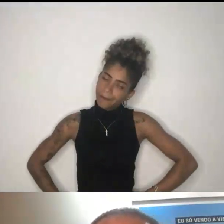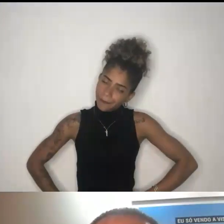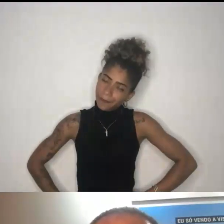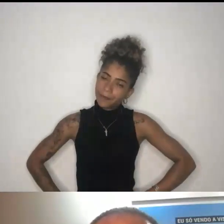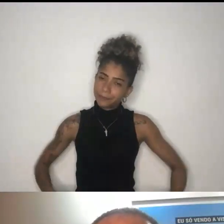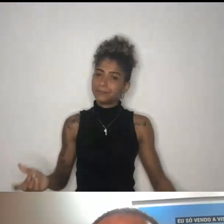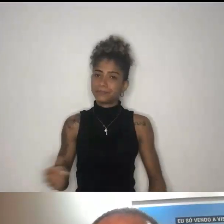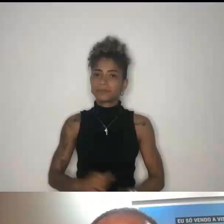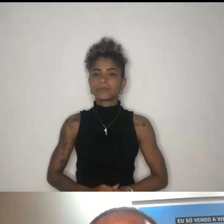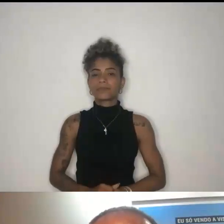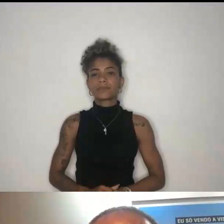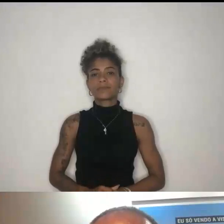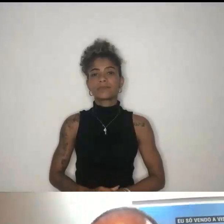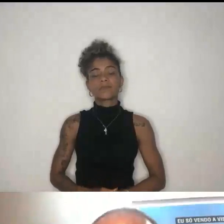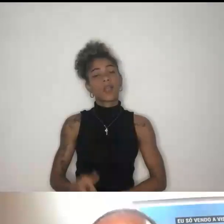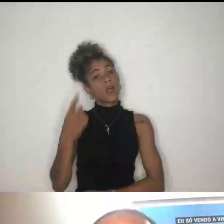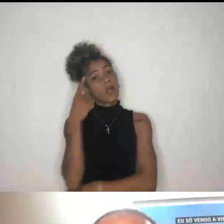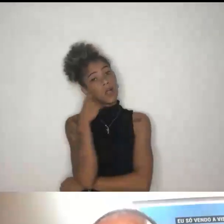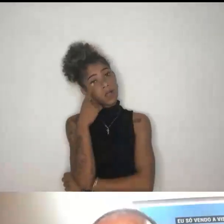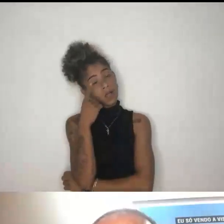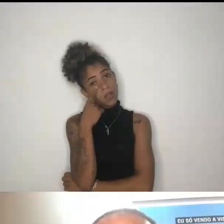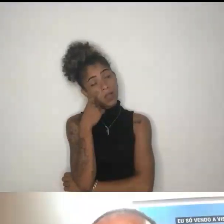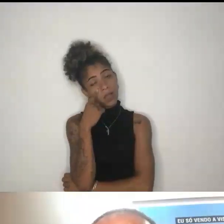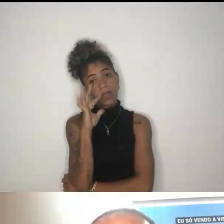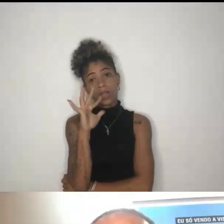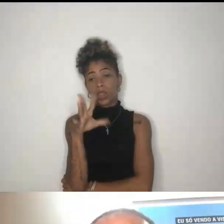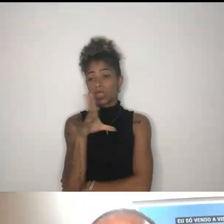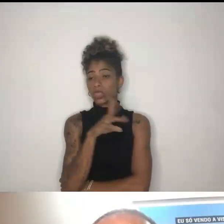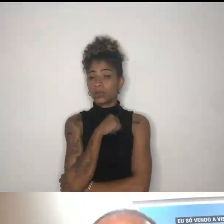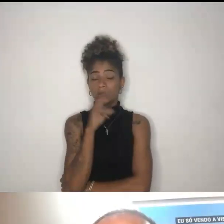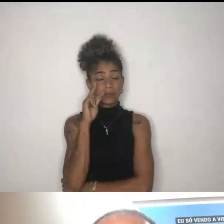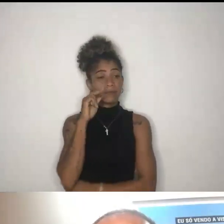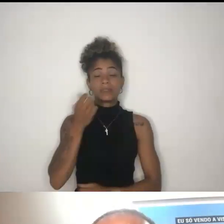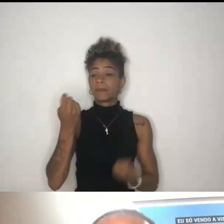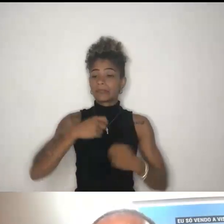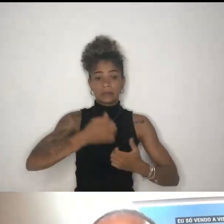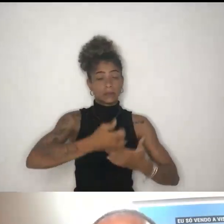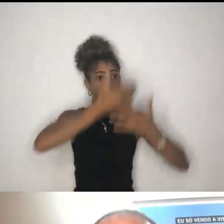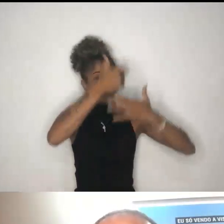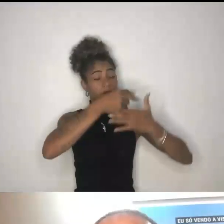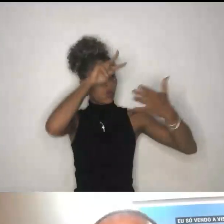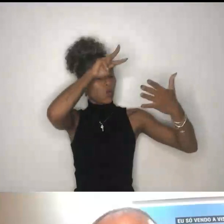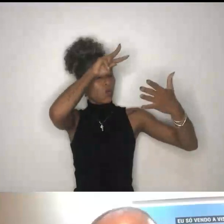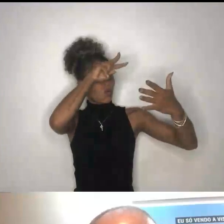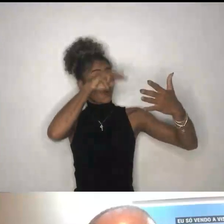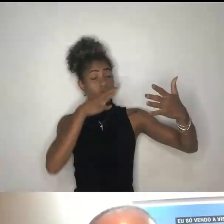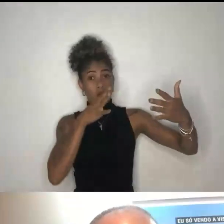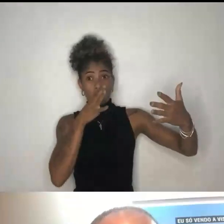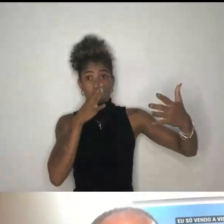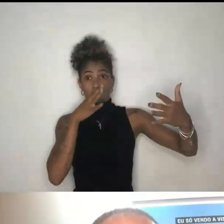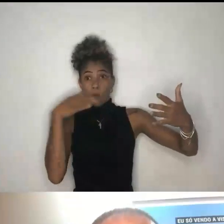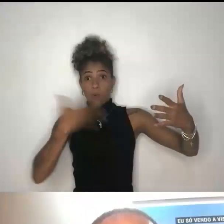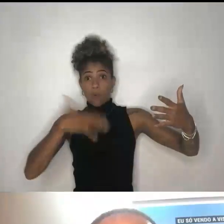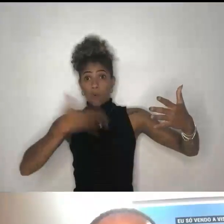André olha aqui você vai precisar ler esse chat depois porque mexeu